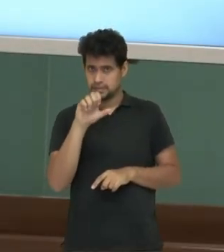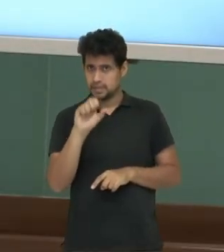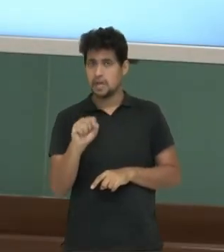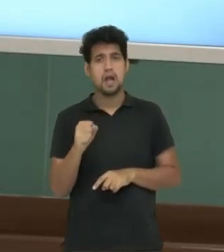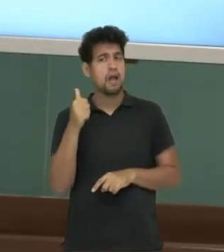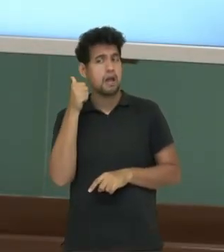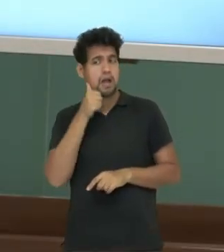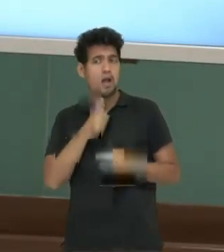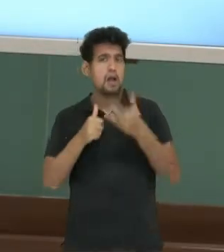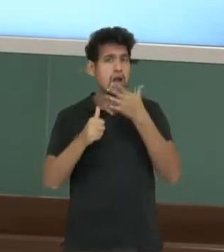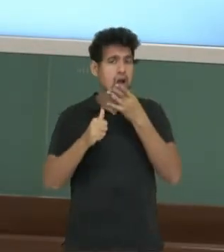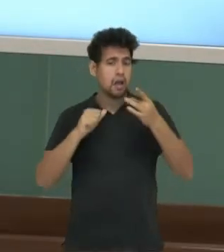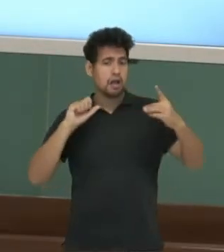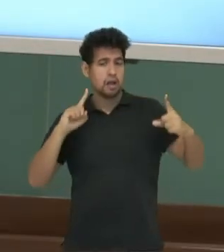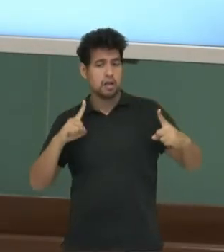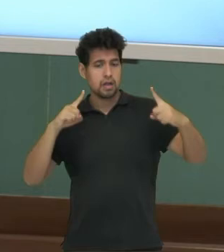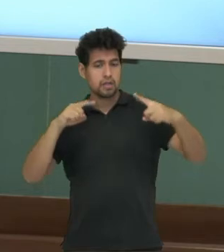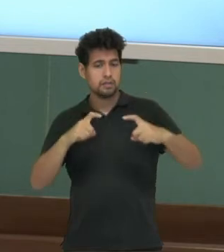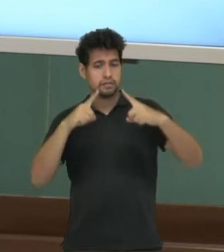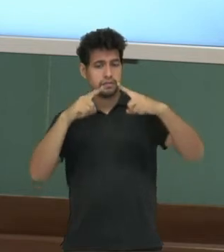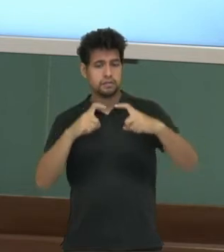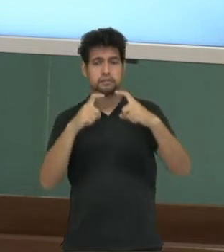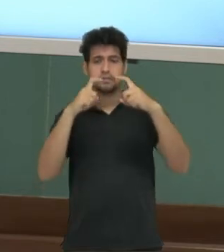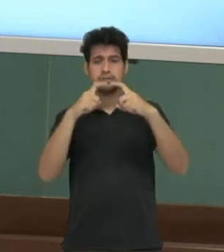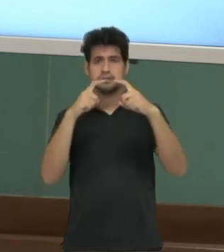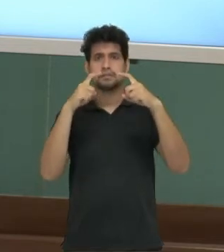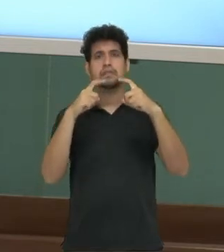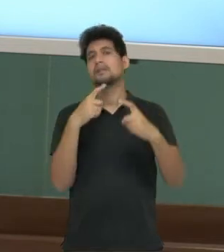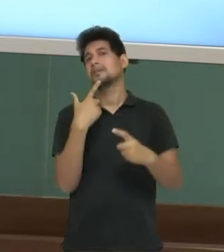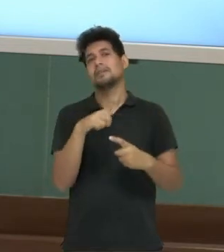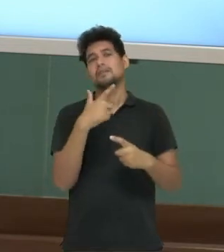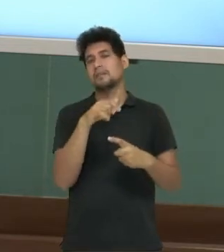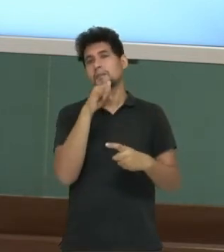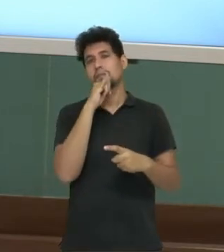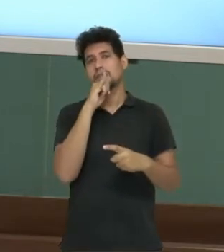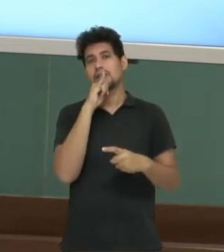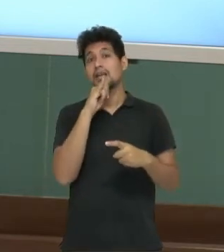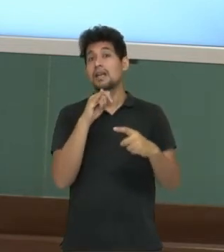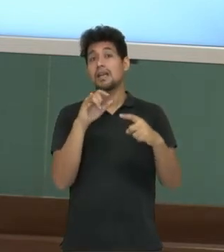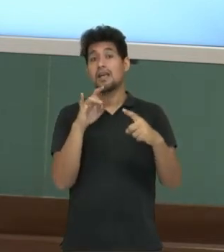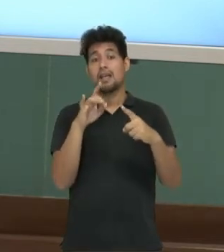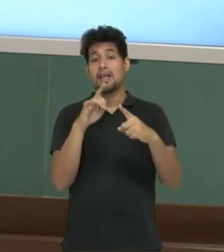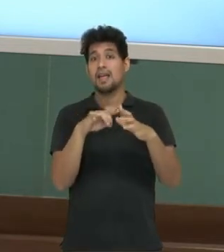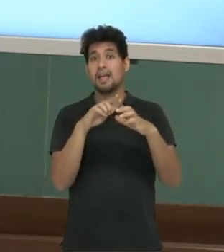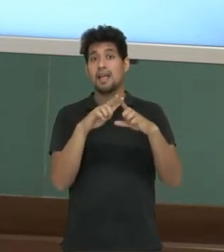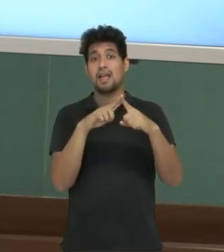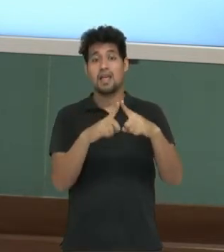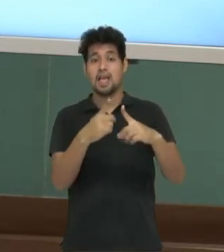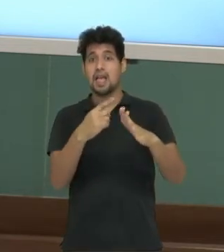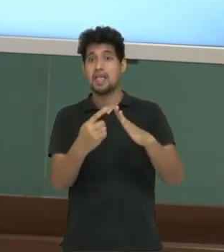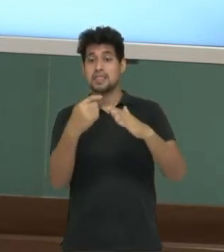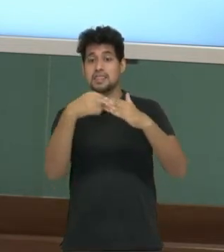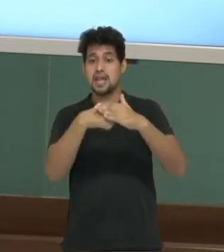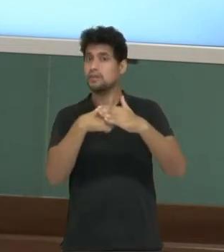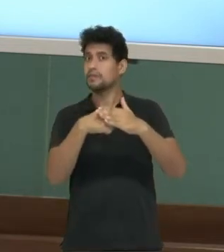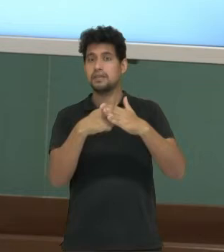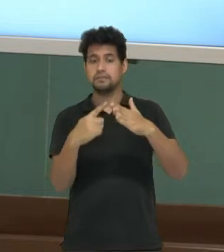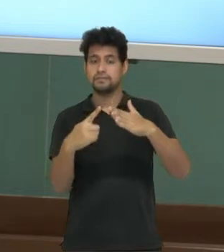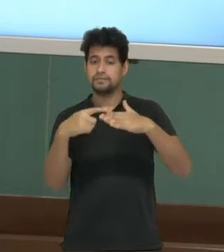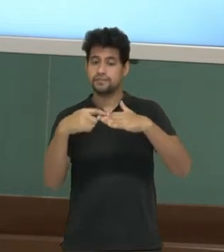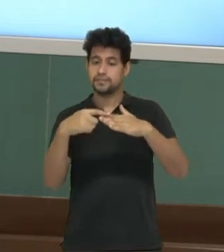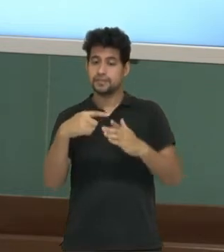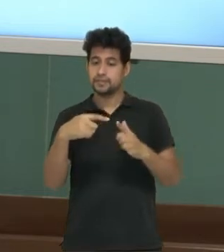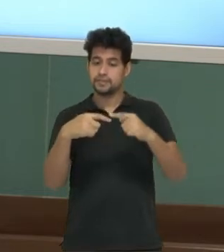gameta feminino. Então, não há fecundação interna, ela é externa e tem que acontecer na água,